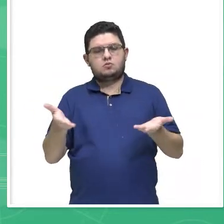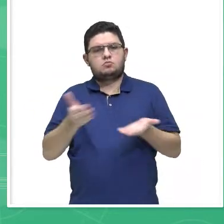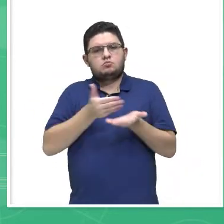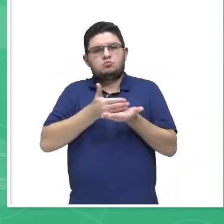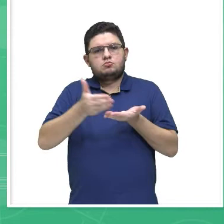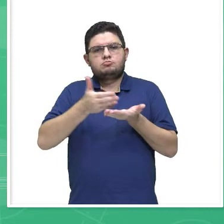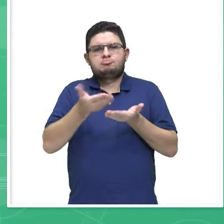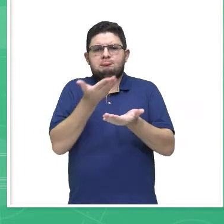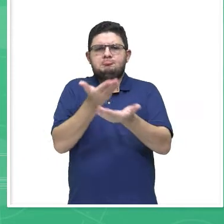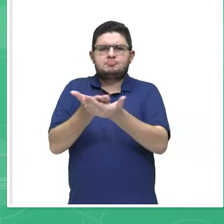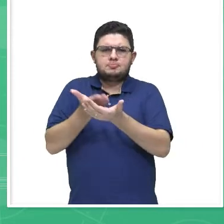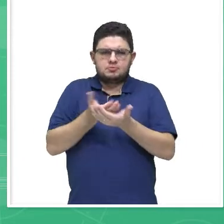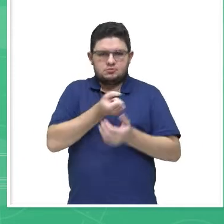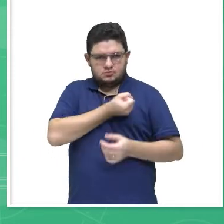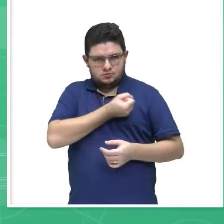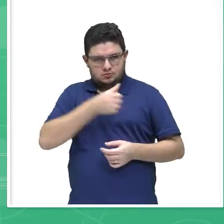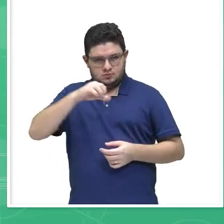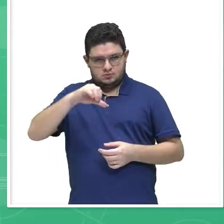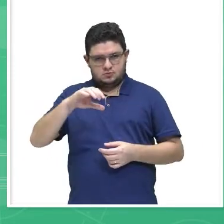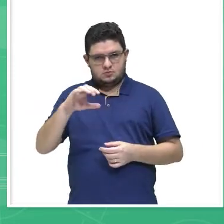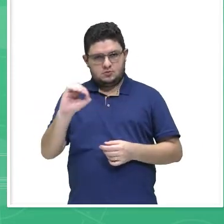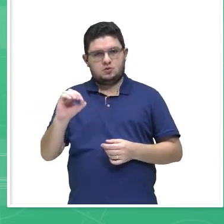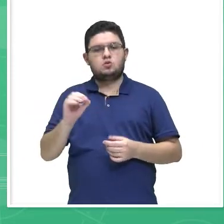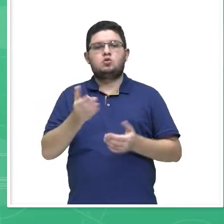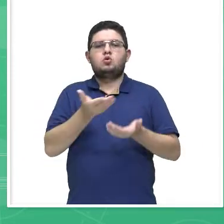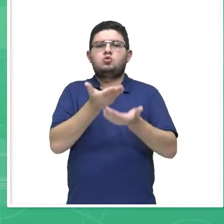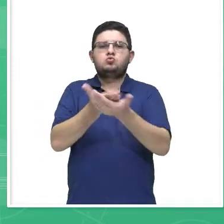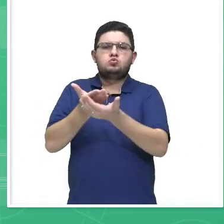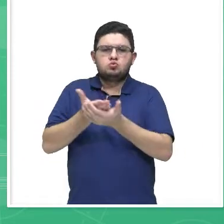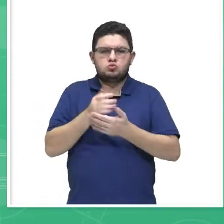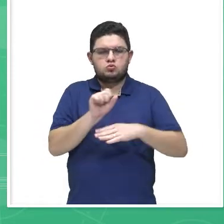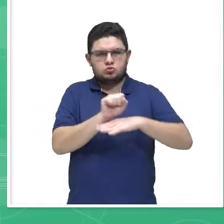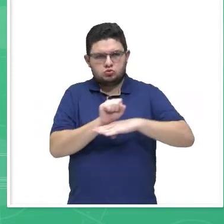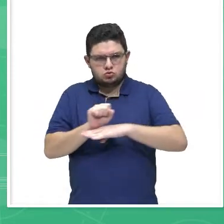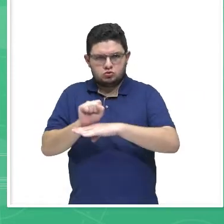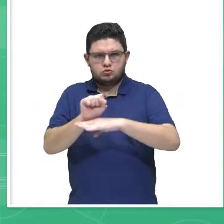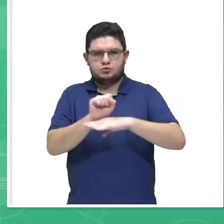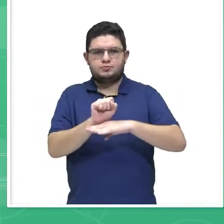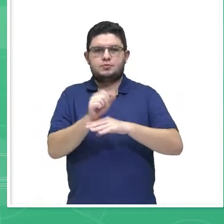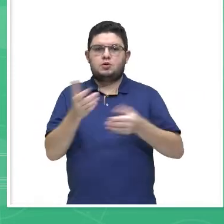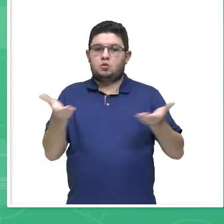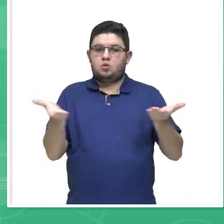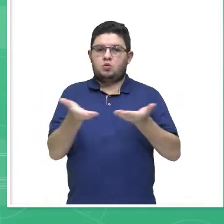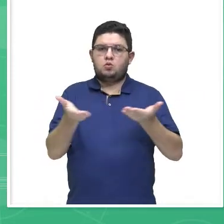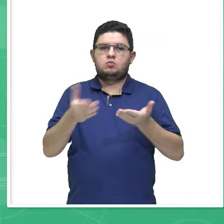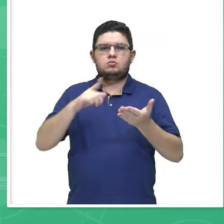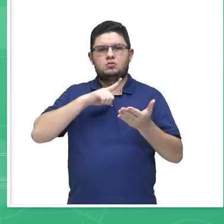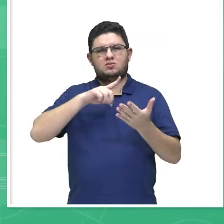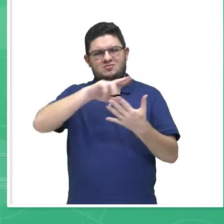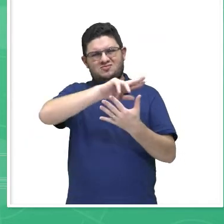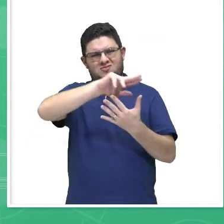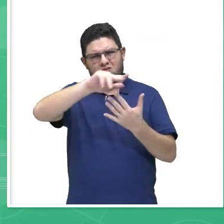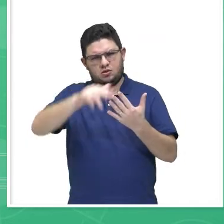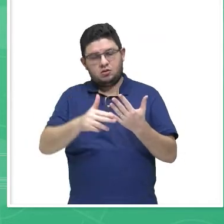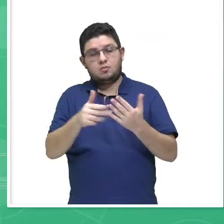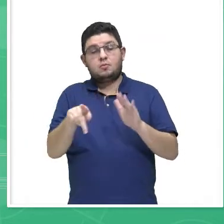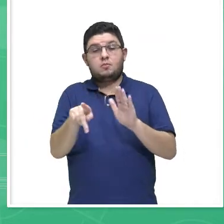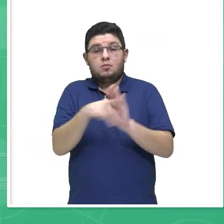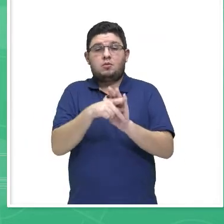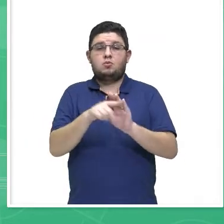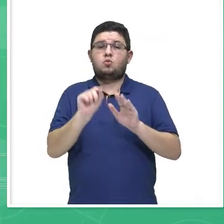de Sociologia. Hoje trataremos dos clássicos da Sociologia e vamos falar de